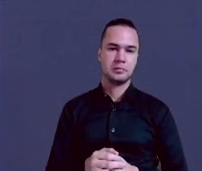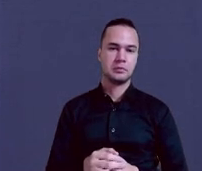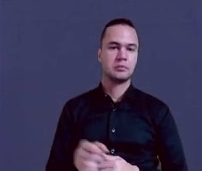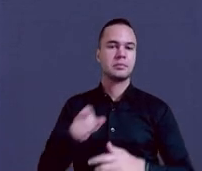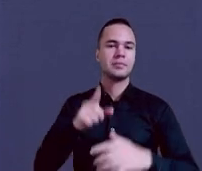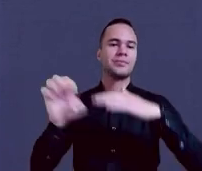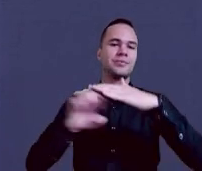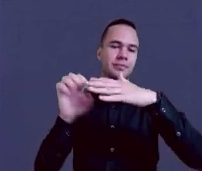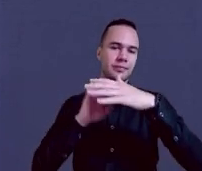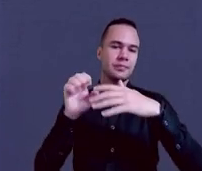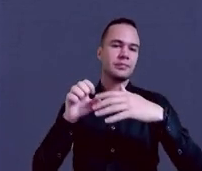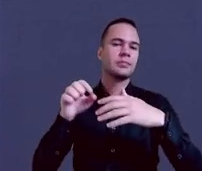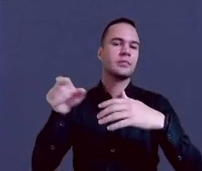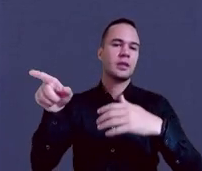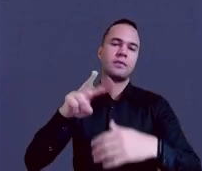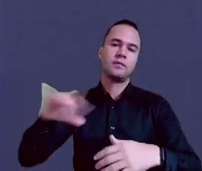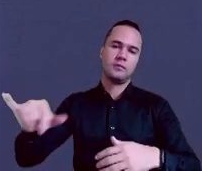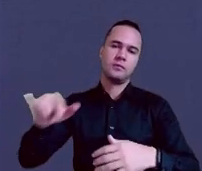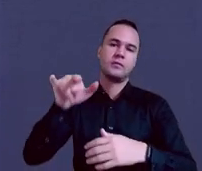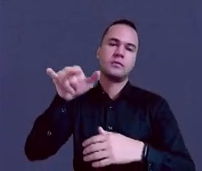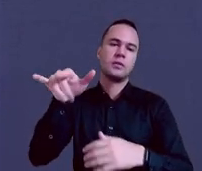devem vir a mercado